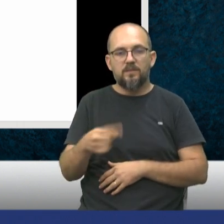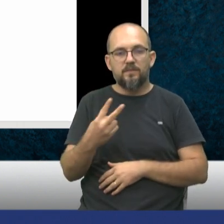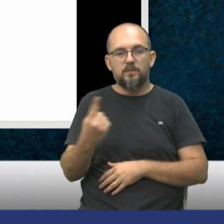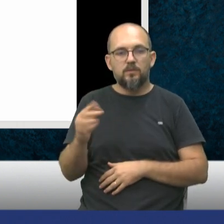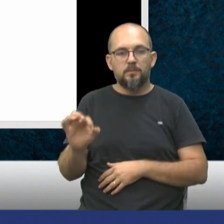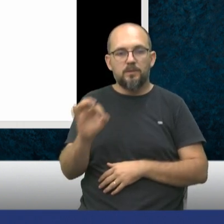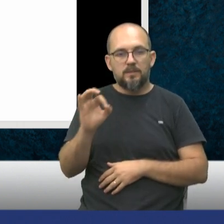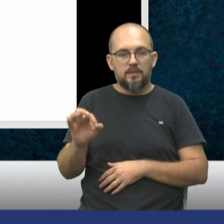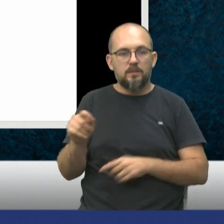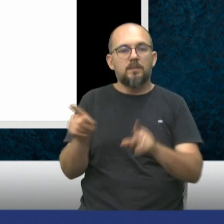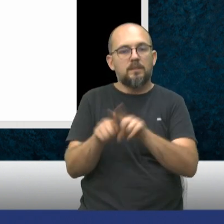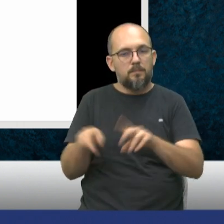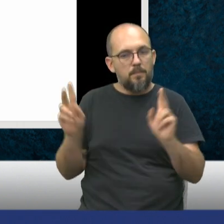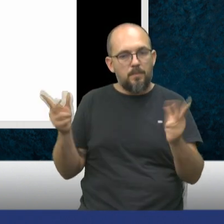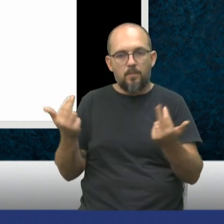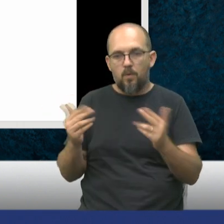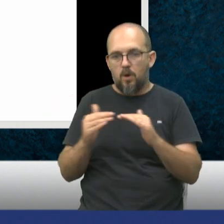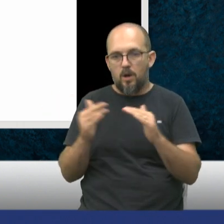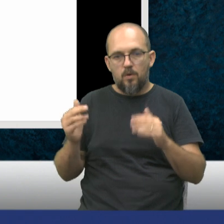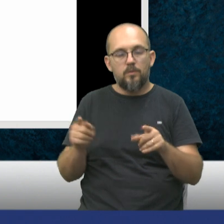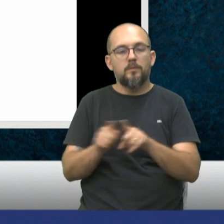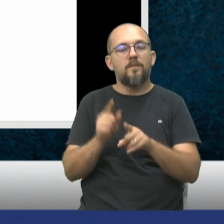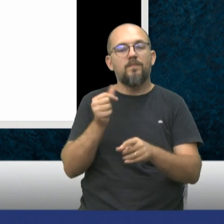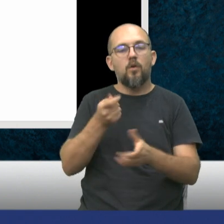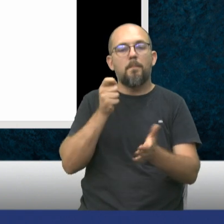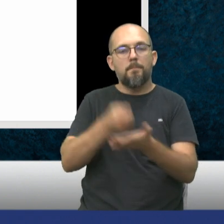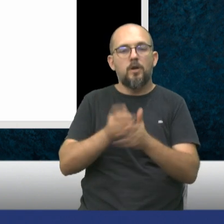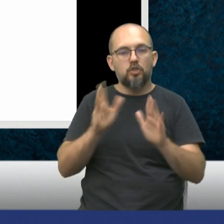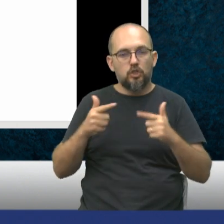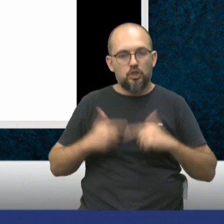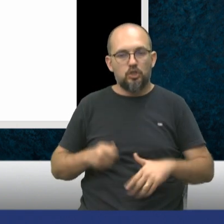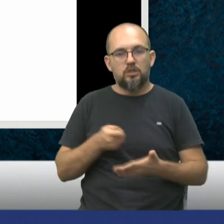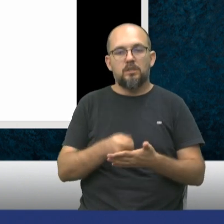76,21%, também é o mesmo valor, e o valor pago